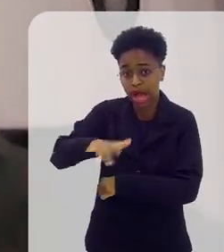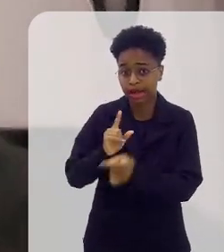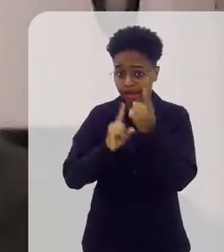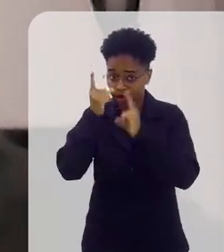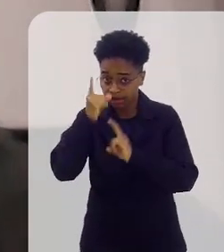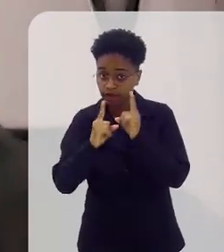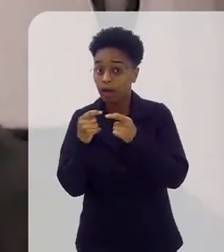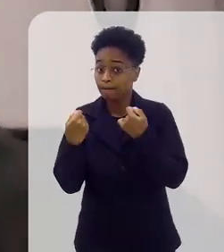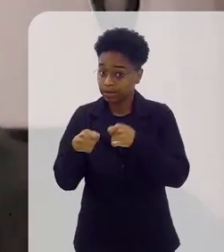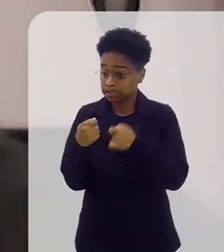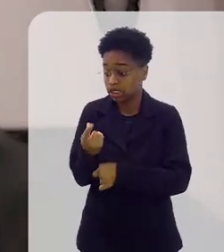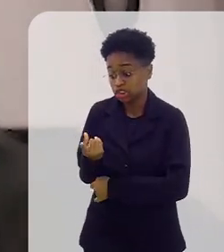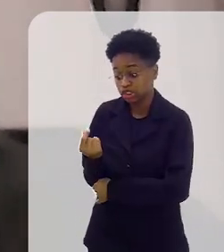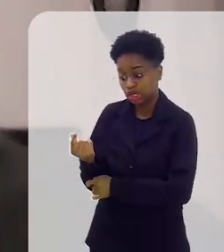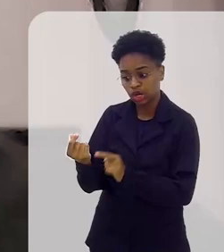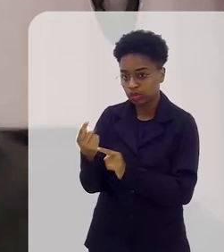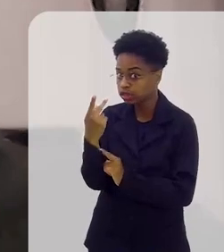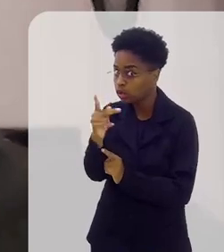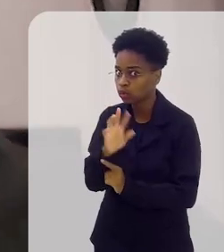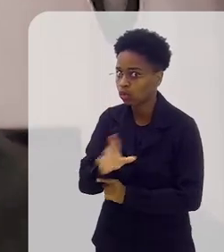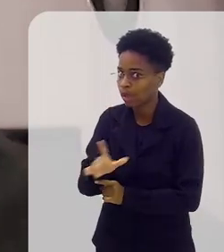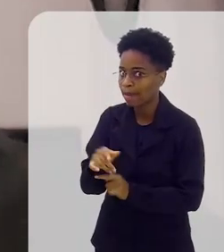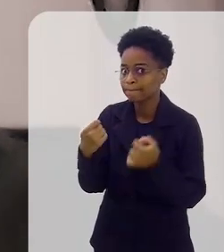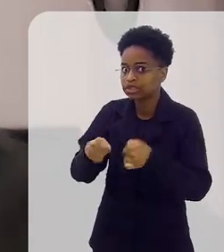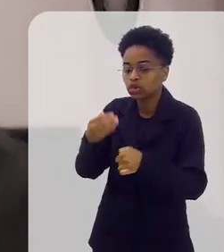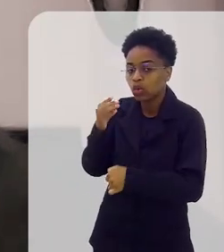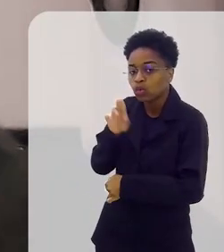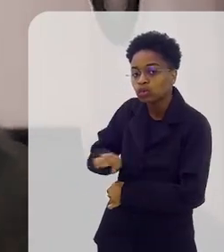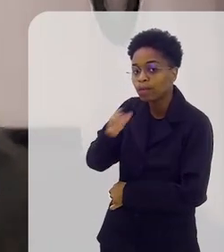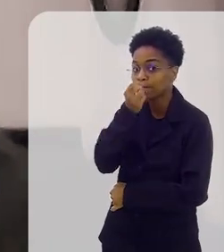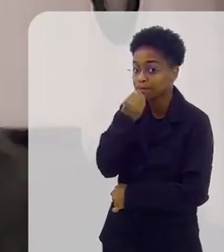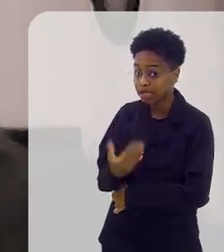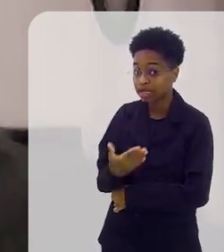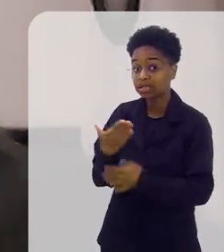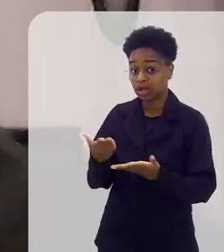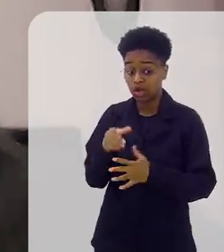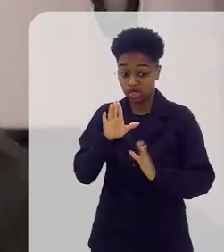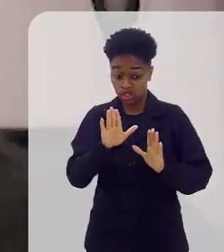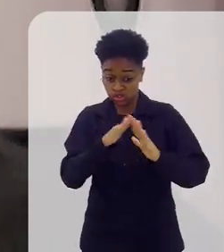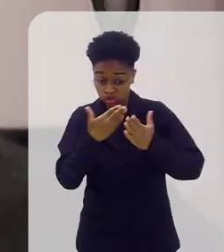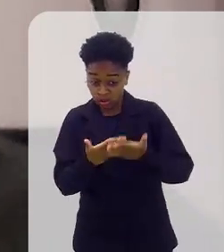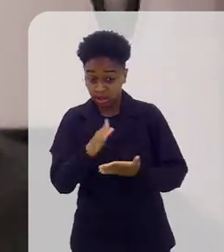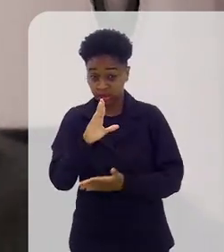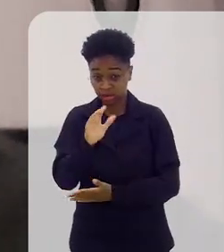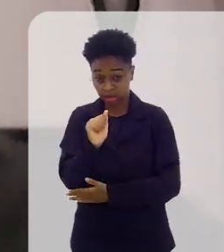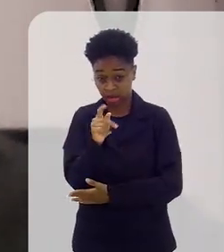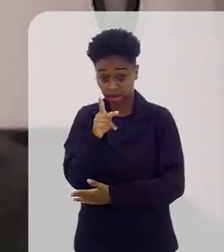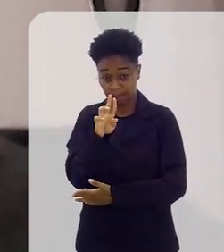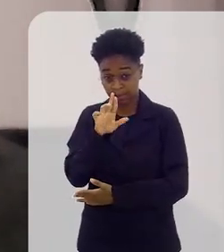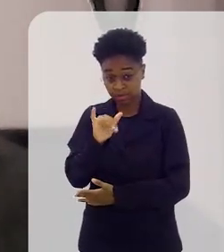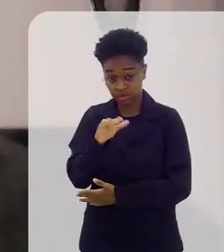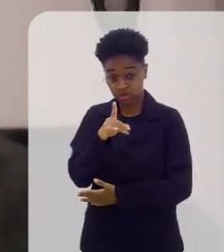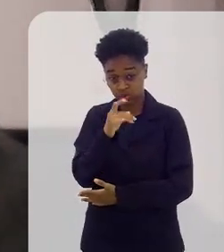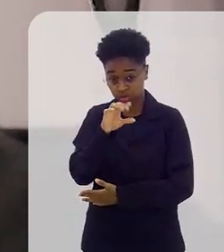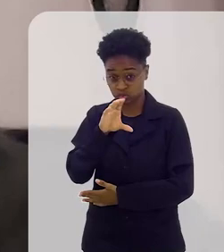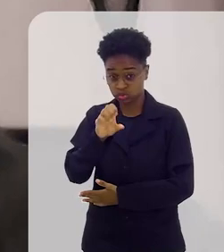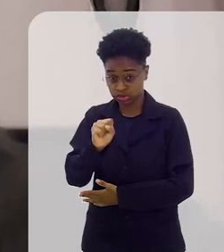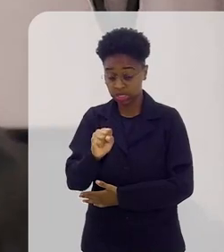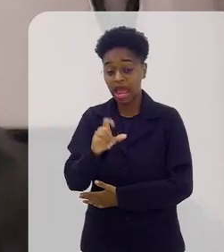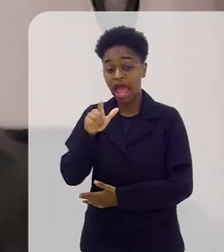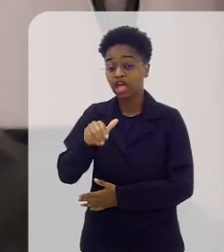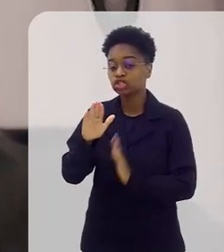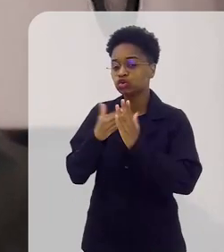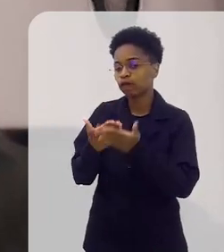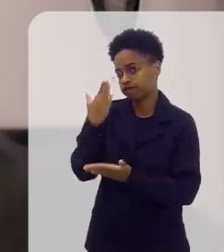de você ter que lidar com o dinheiro que não é seu, né? Você usar bem o dinheiro, e a Caprichosos era uma escola econômica, o presidente